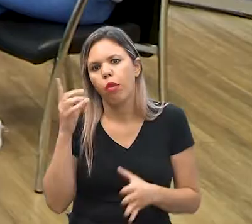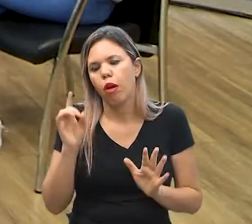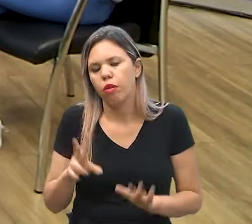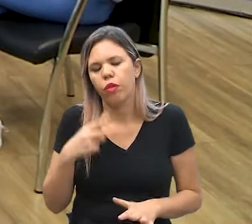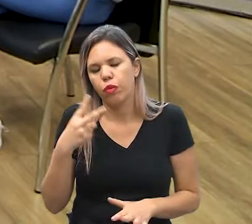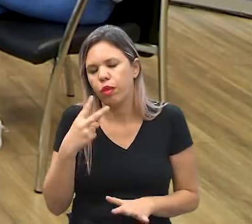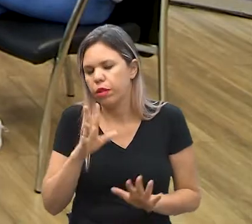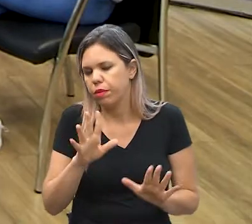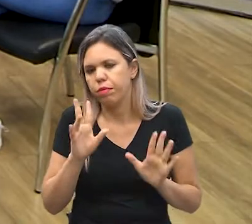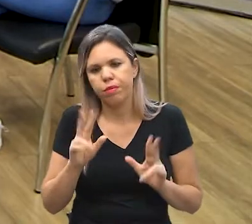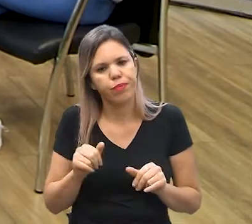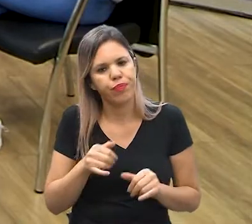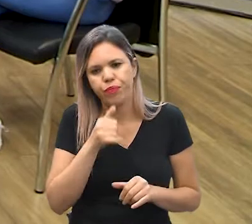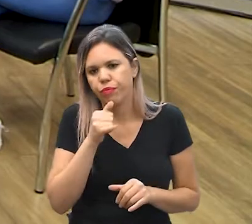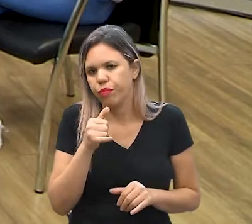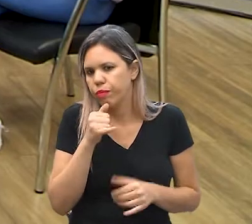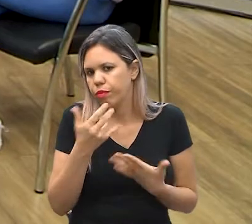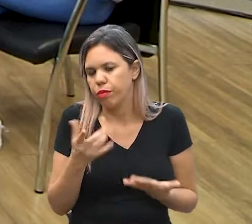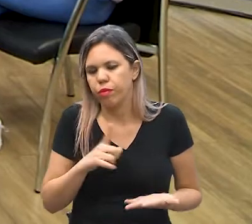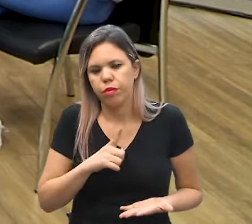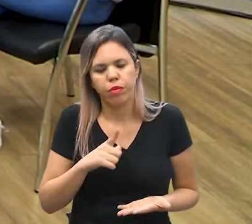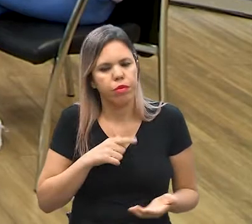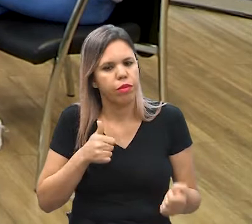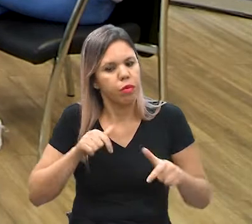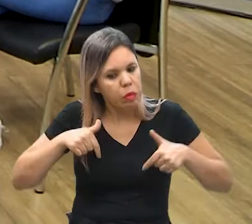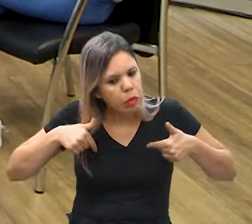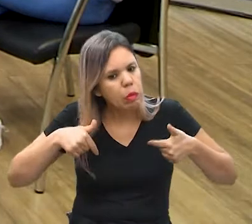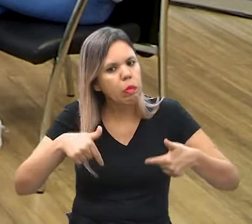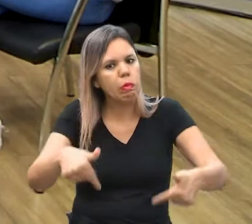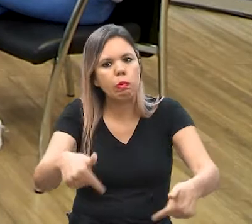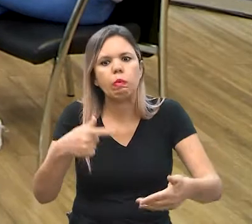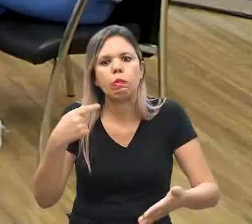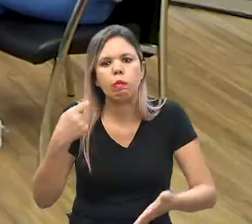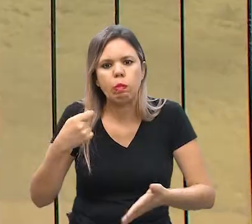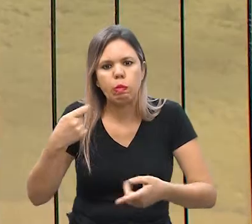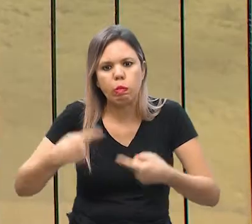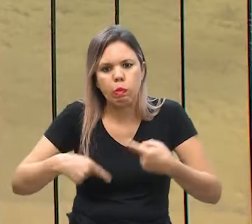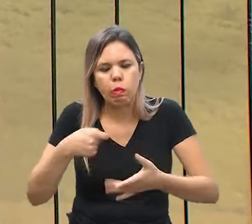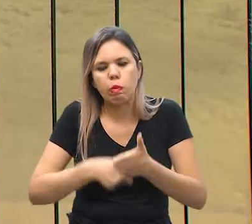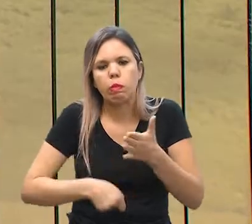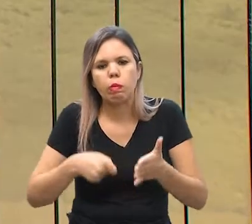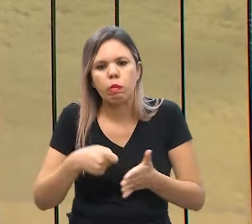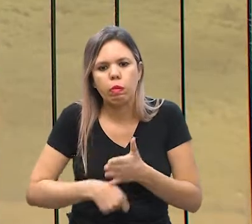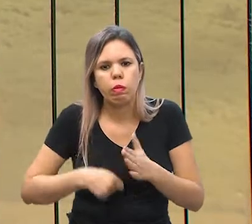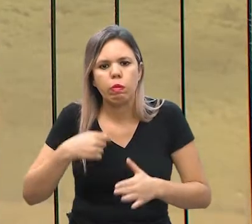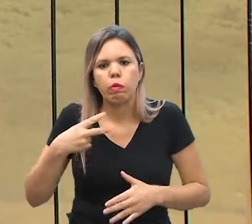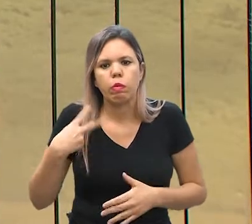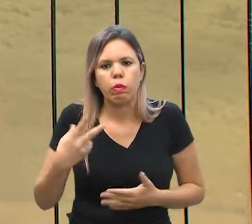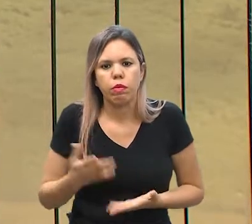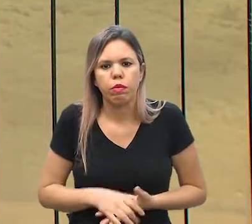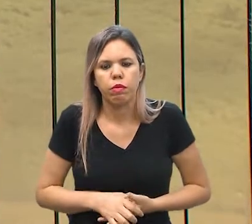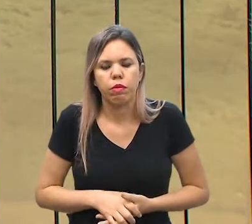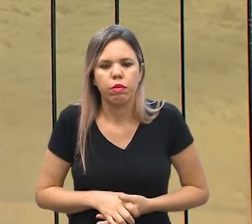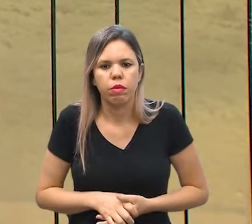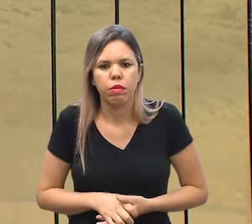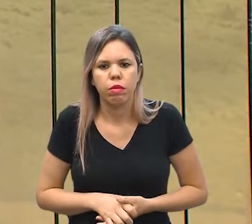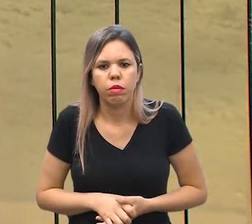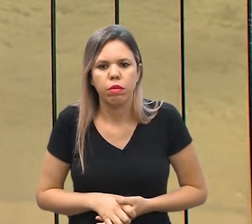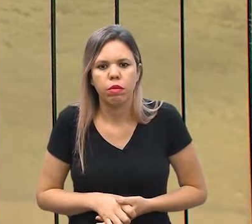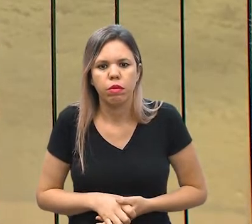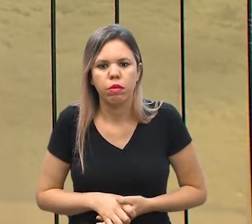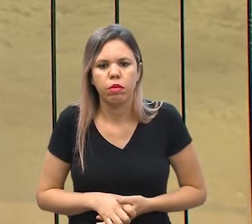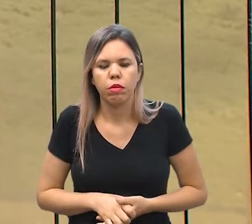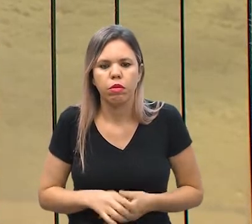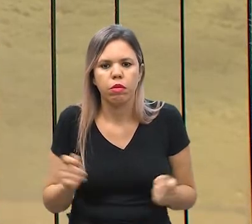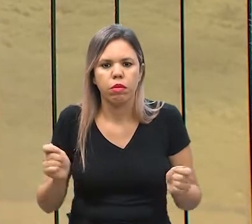ex-deputados, vereadores, mas nunca tive essa atuação, nunca tive tão próxima da atuação parlamentar, assim, né. Estava